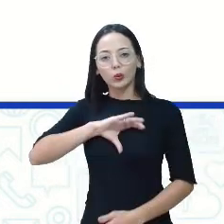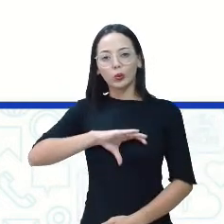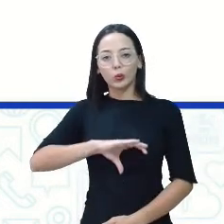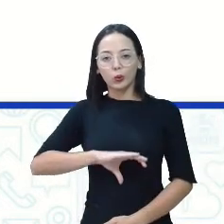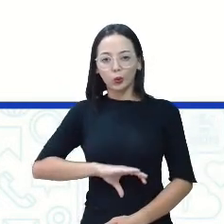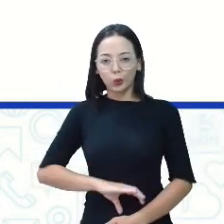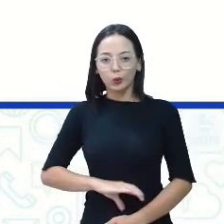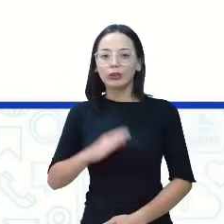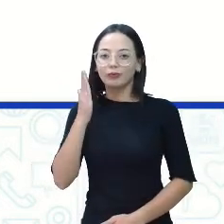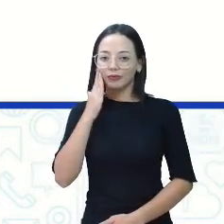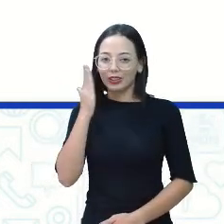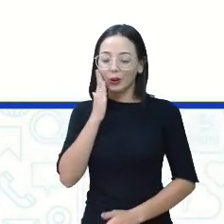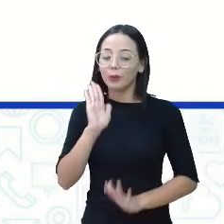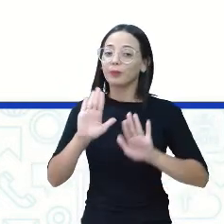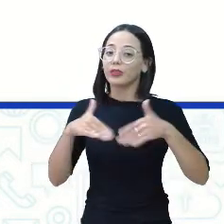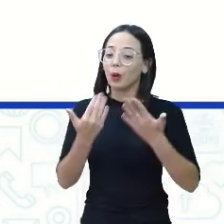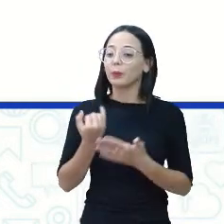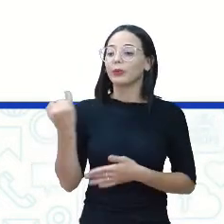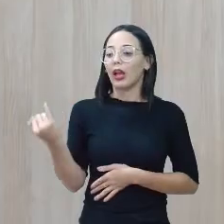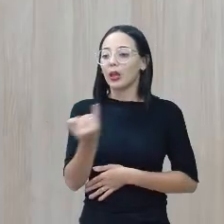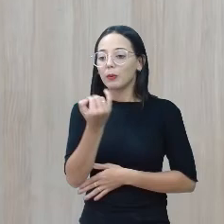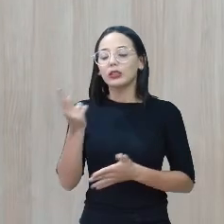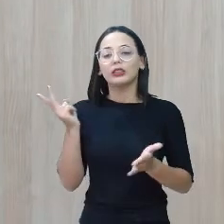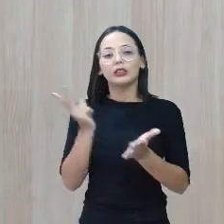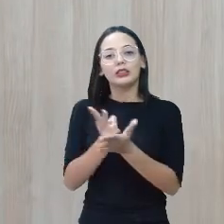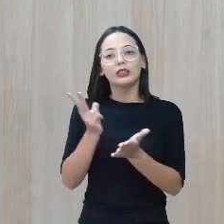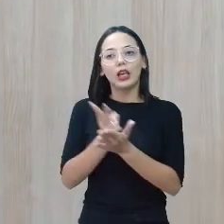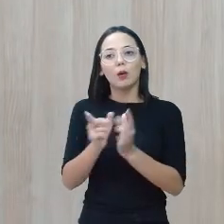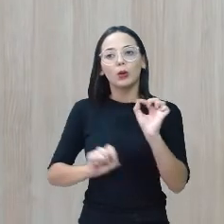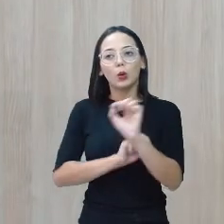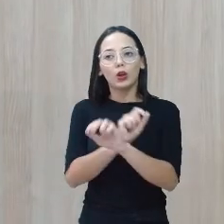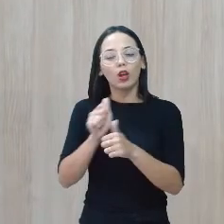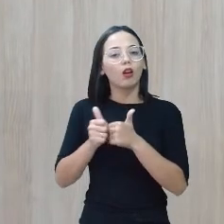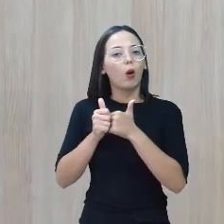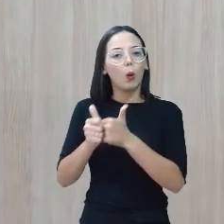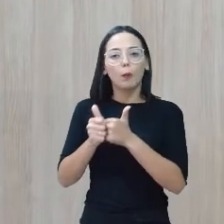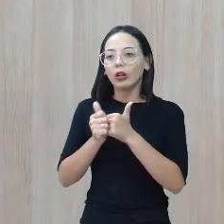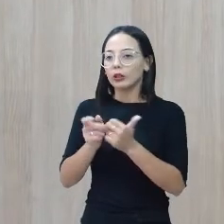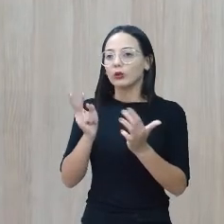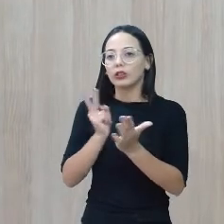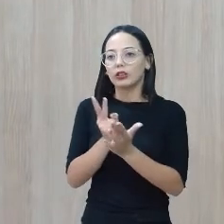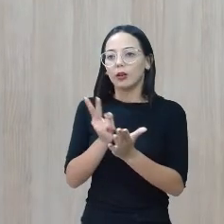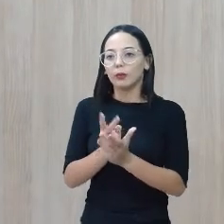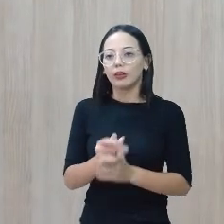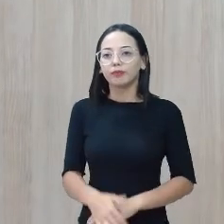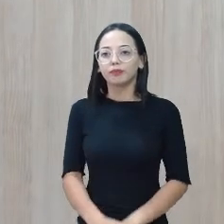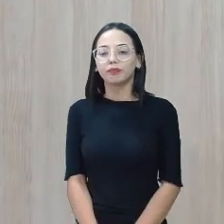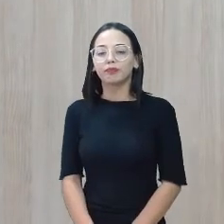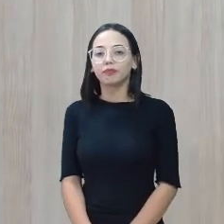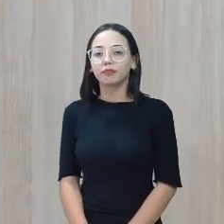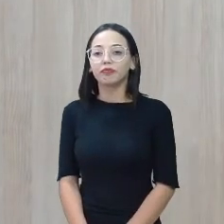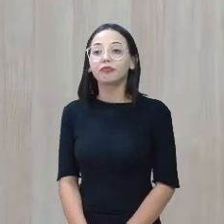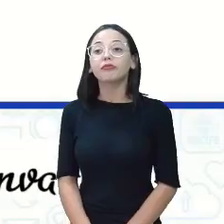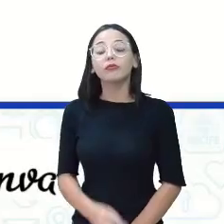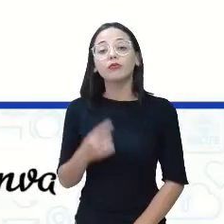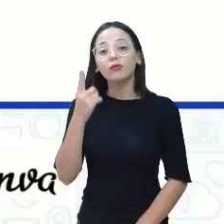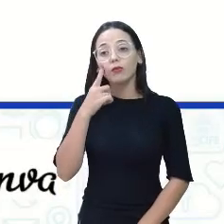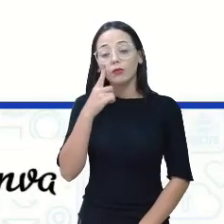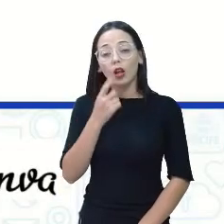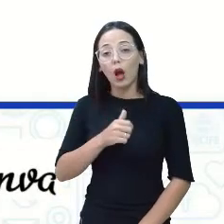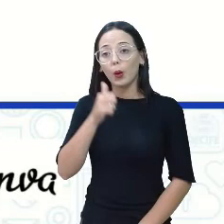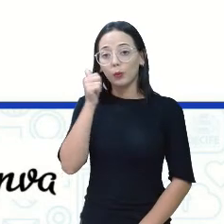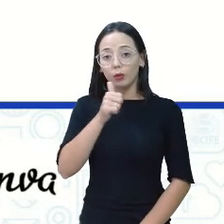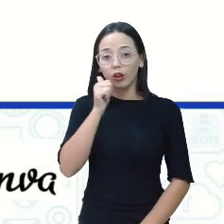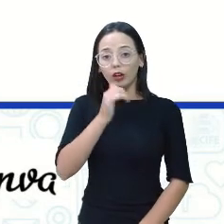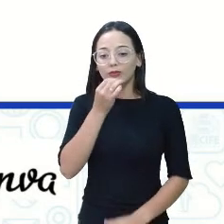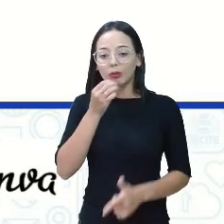fluxo intenso. Então, é importante sempre ficar acompanhando. Desse modo, as mulheres